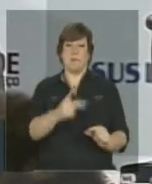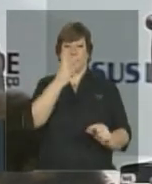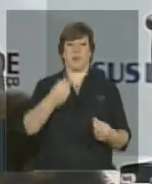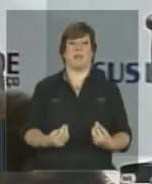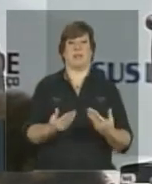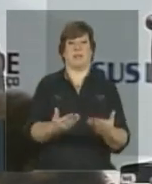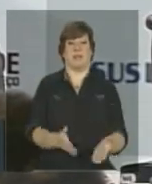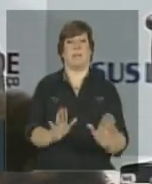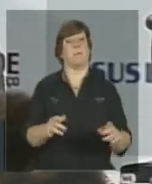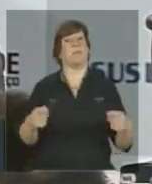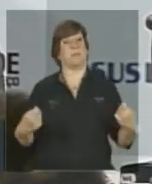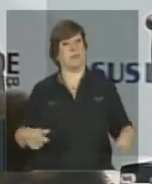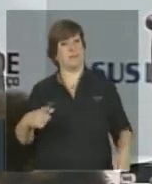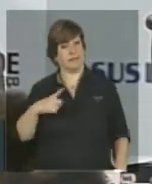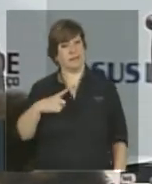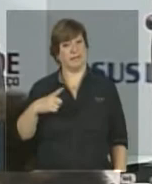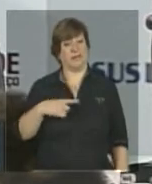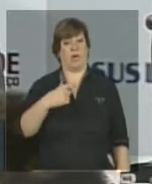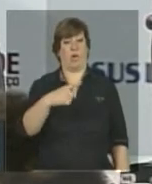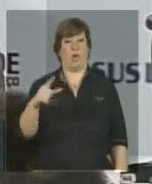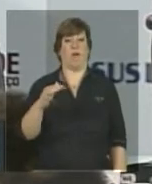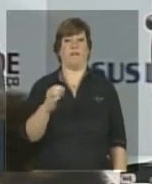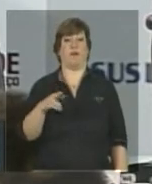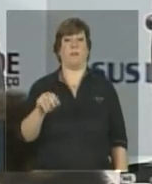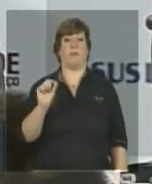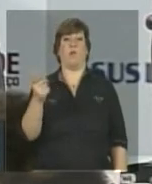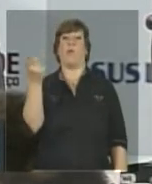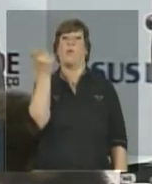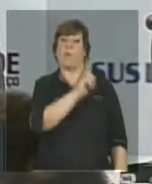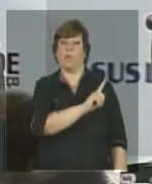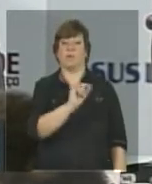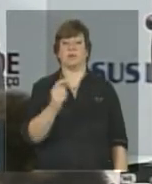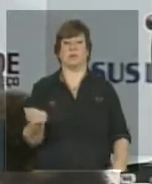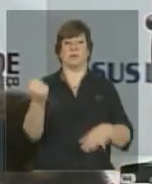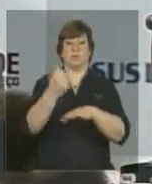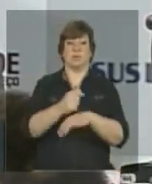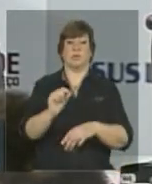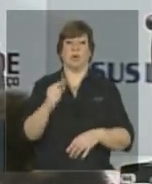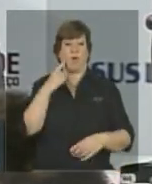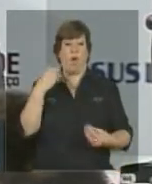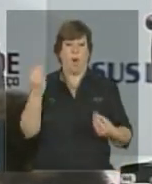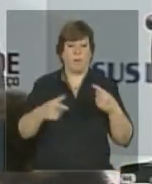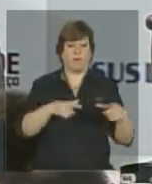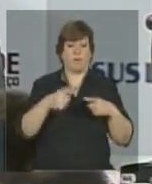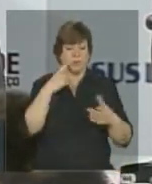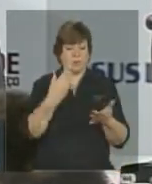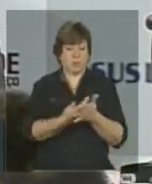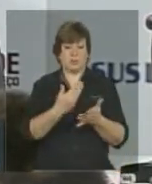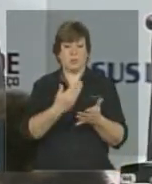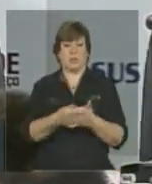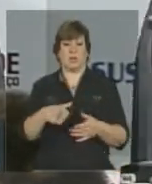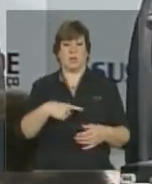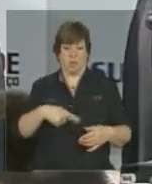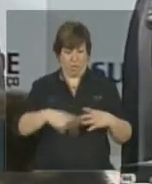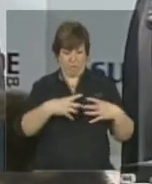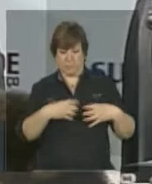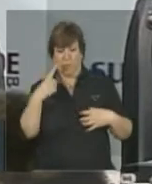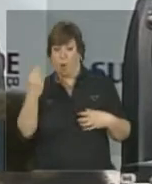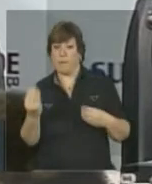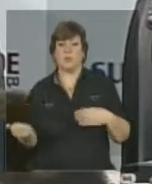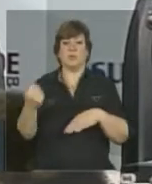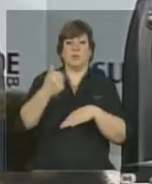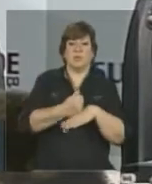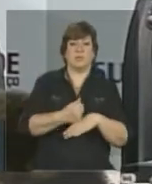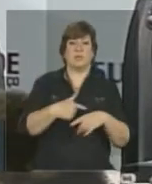Então, existem outras formas de conseguir substituir a função de um órgão que vem sendo estudado, que sejam